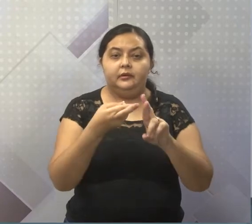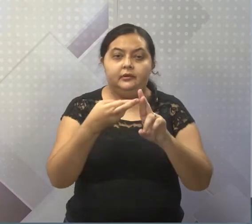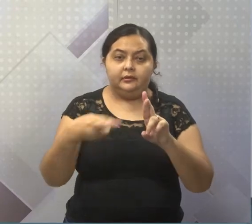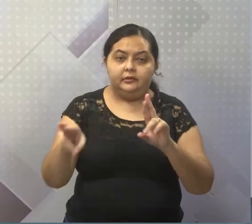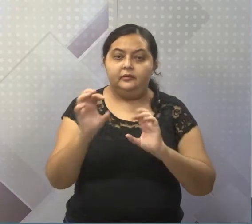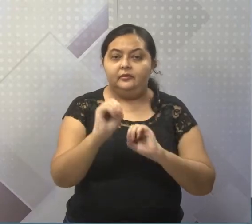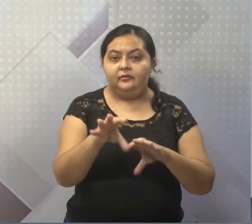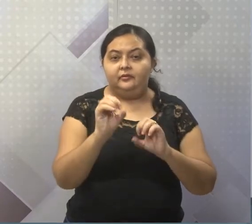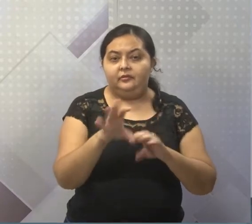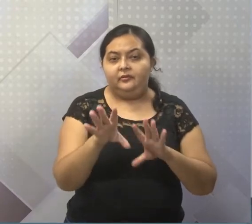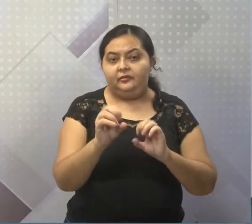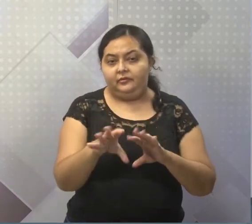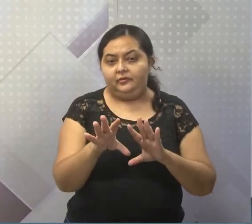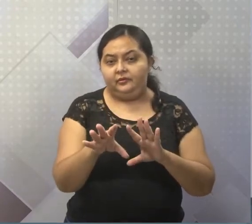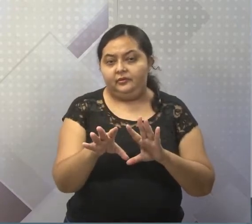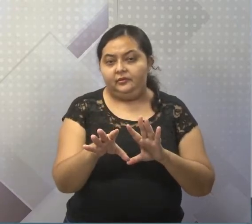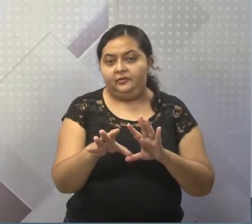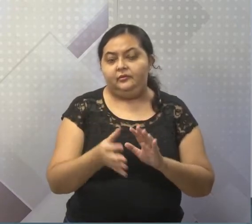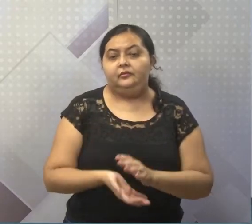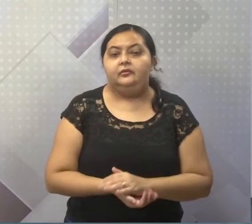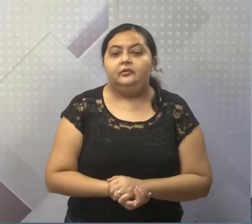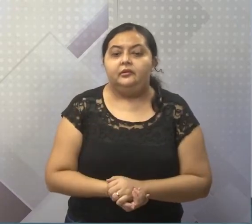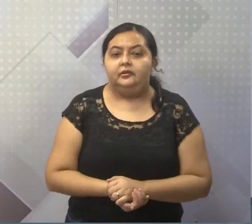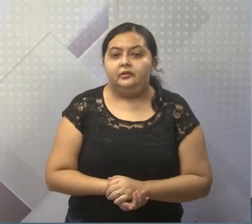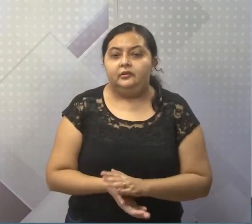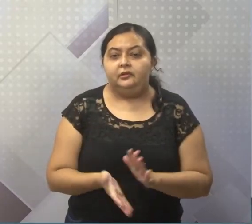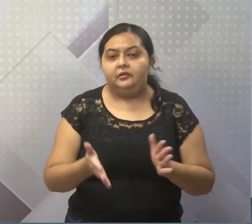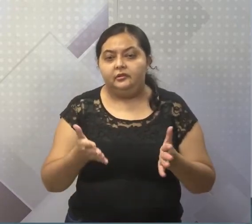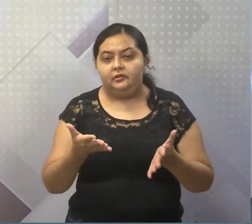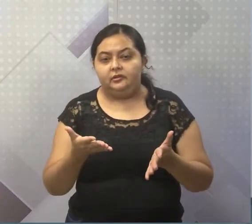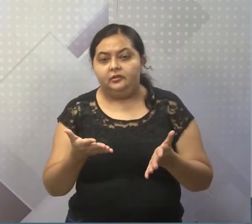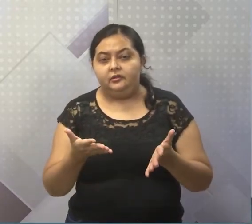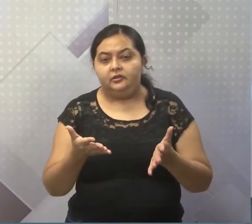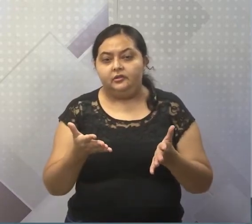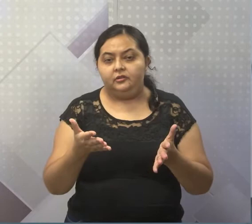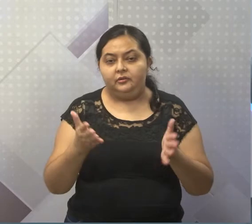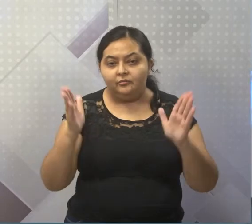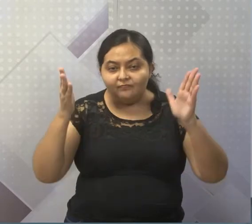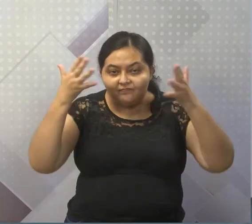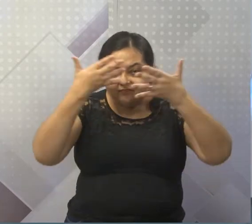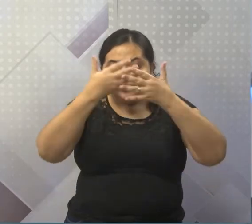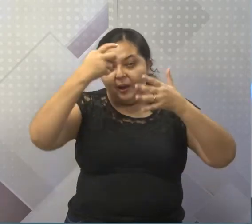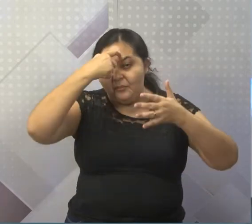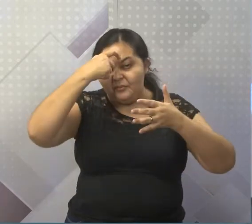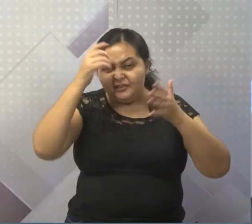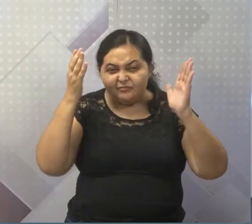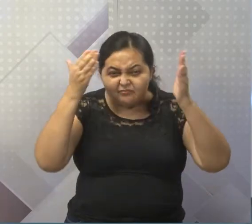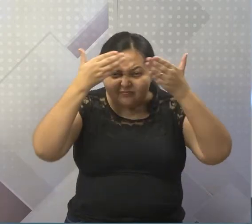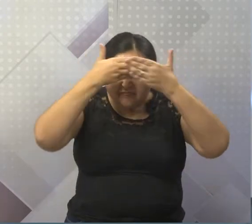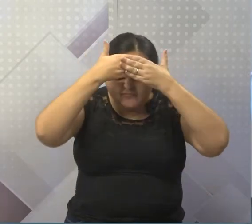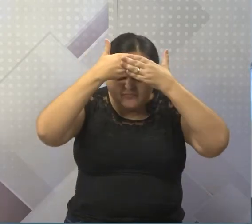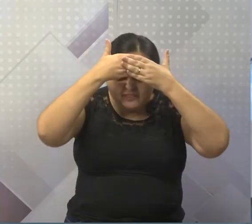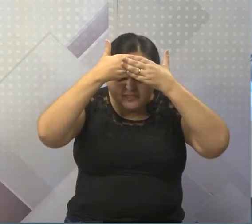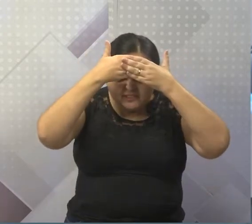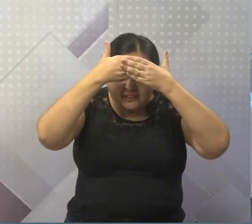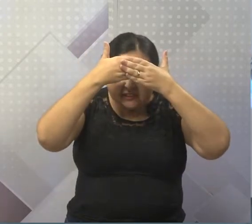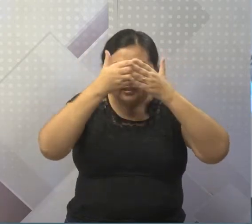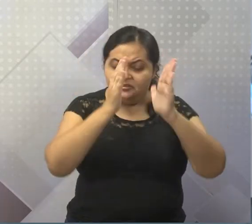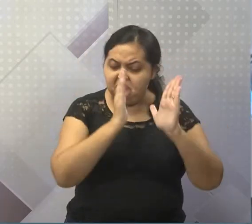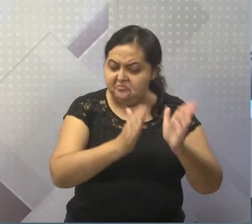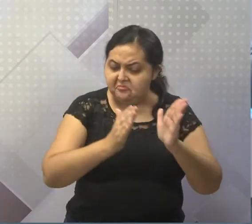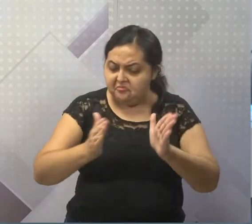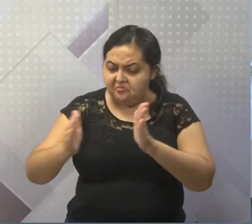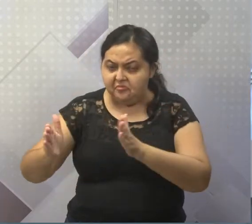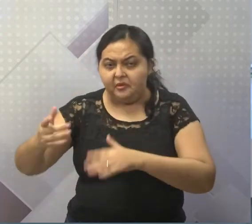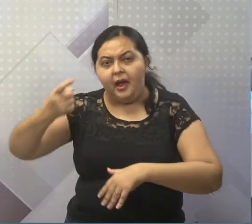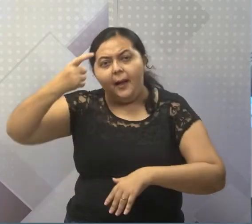vinha da religião venha muito cheio de dogmas muito Ale sabe fechadinho as coisas fechadas tem que ser daquela